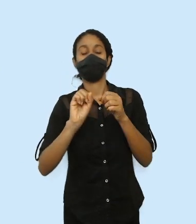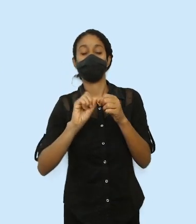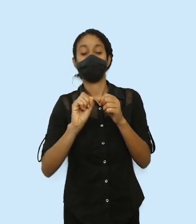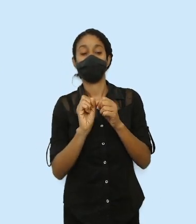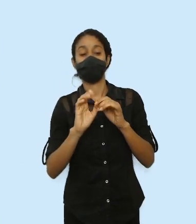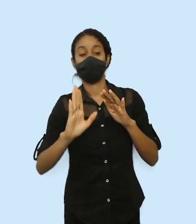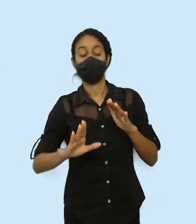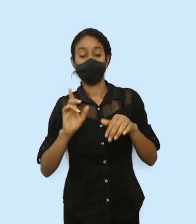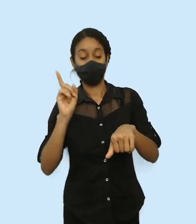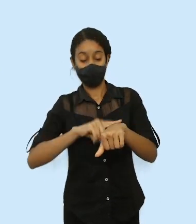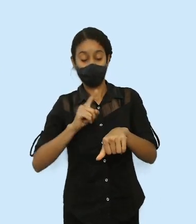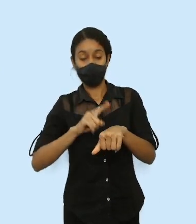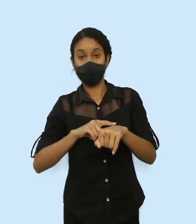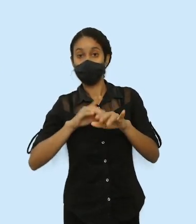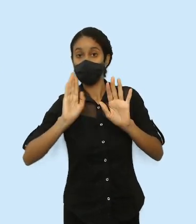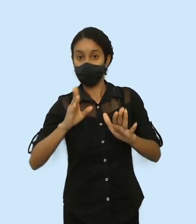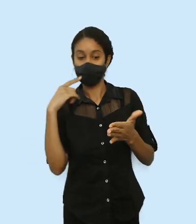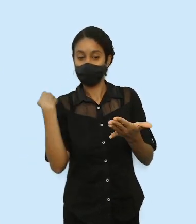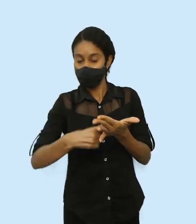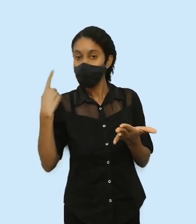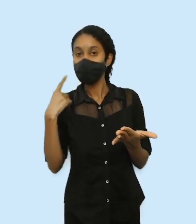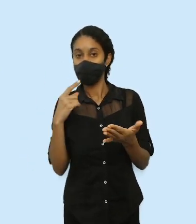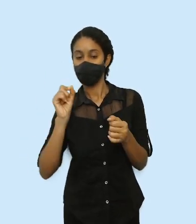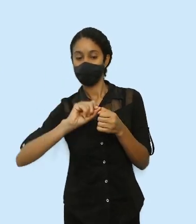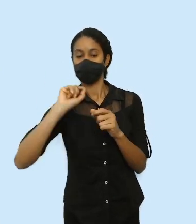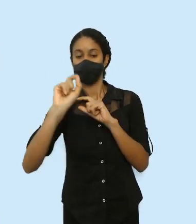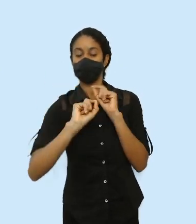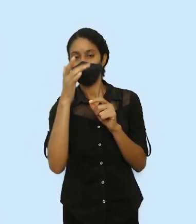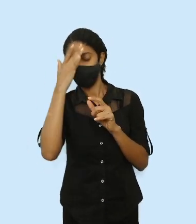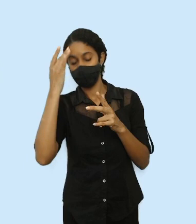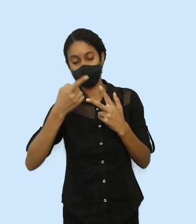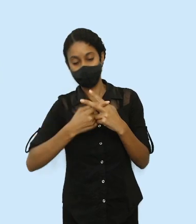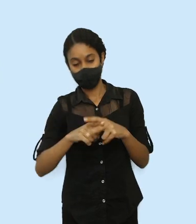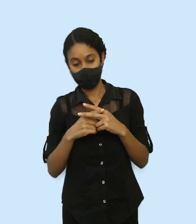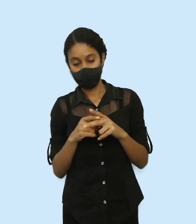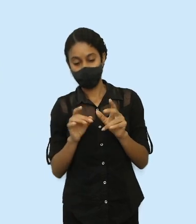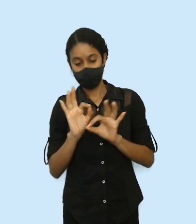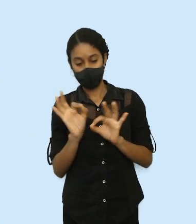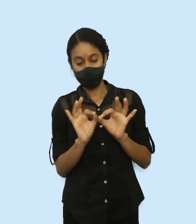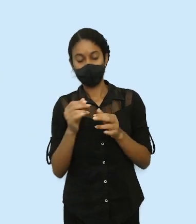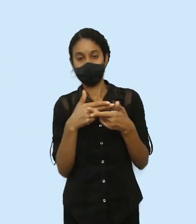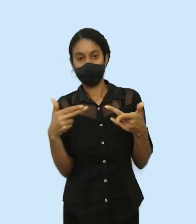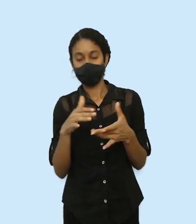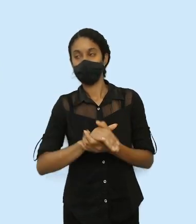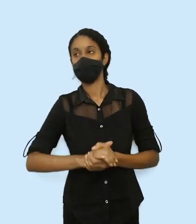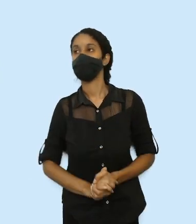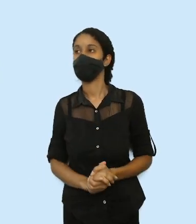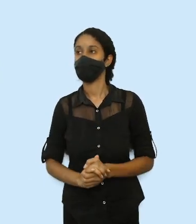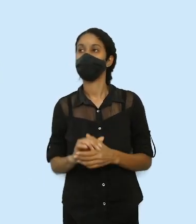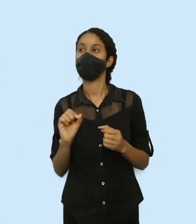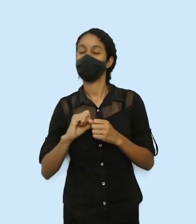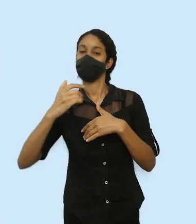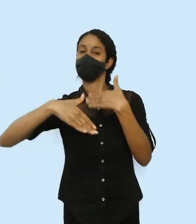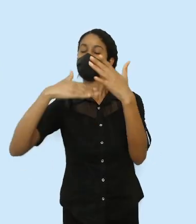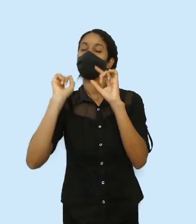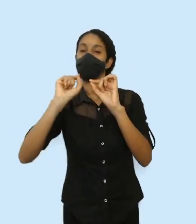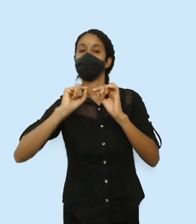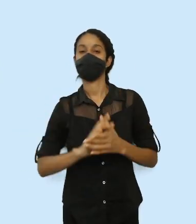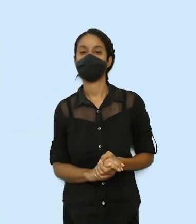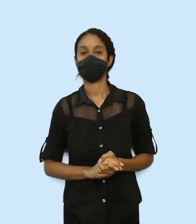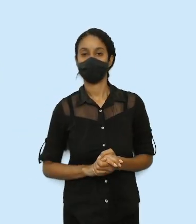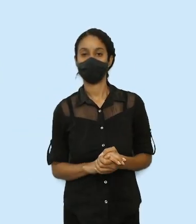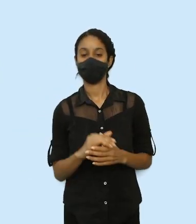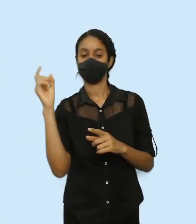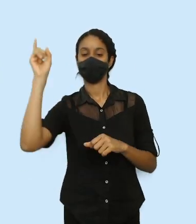já estipulado, com a intenção de regular os estoques e a matéria-prima. Então, o processo produtivo ele era garantido